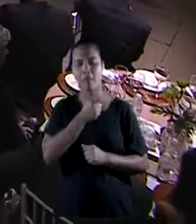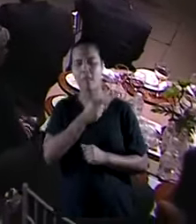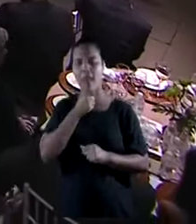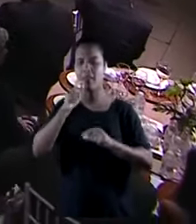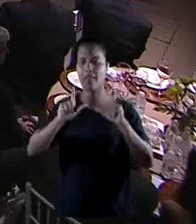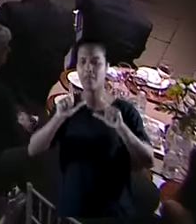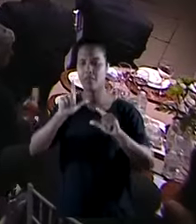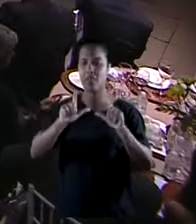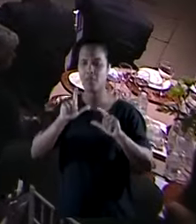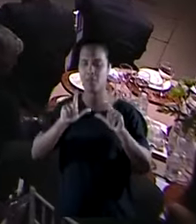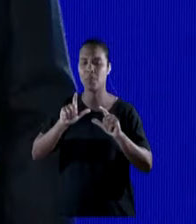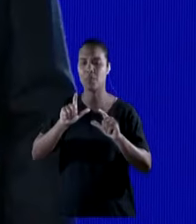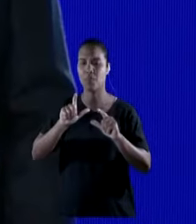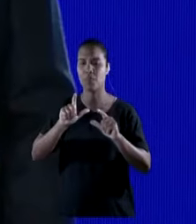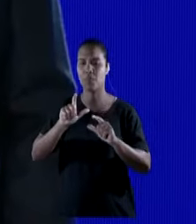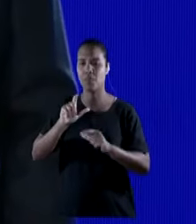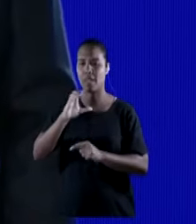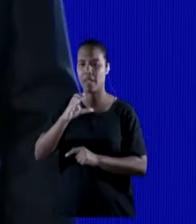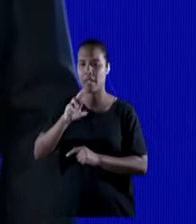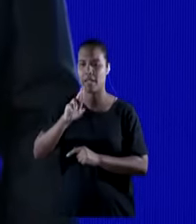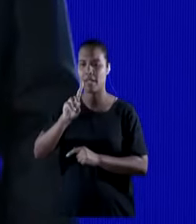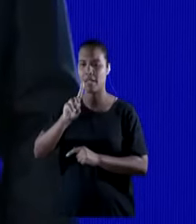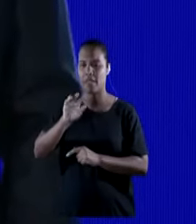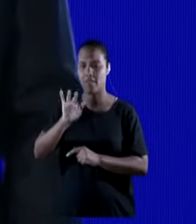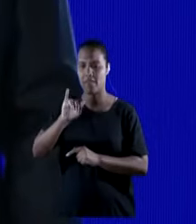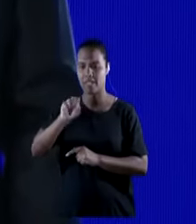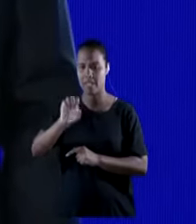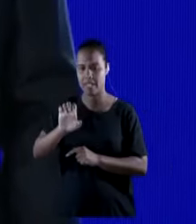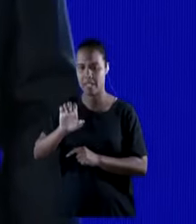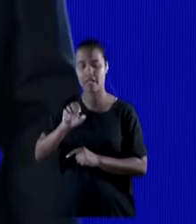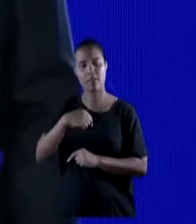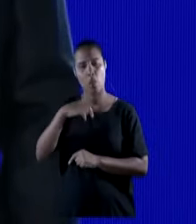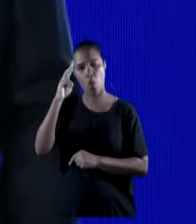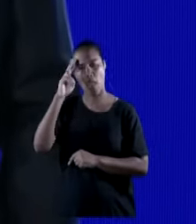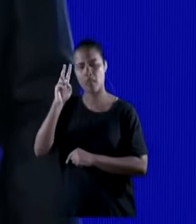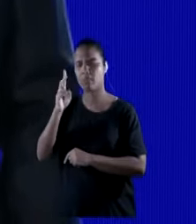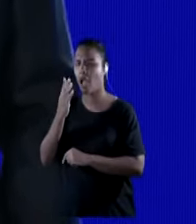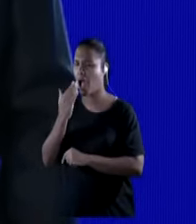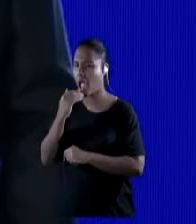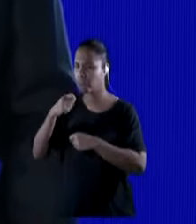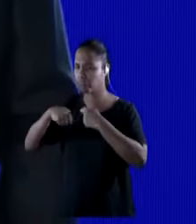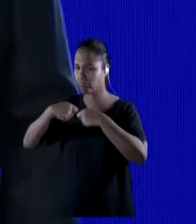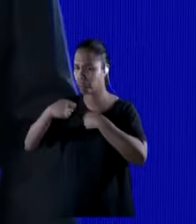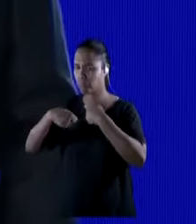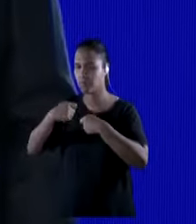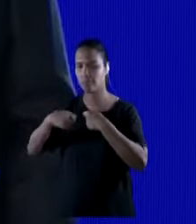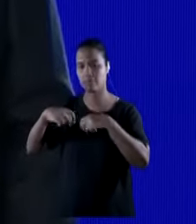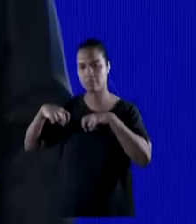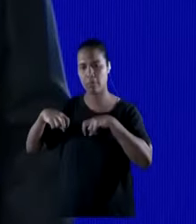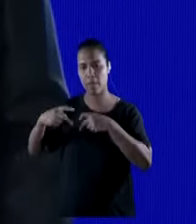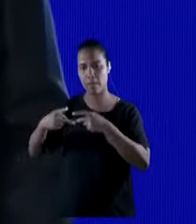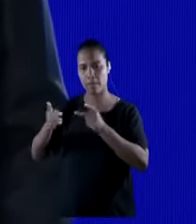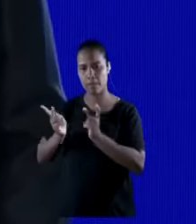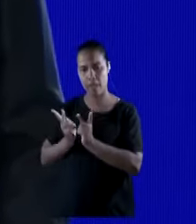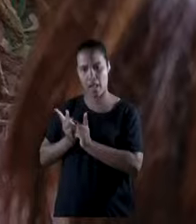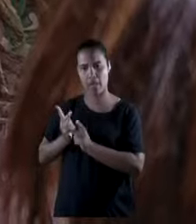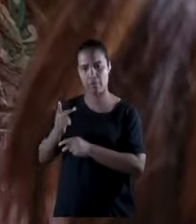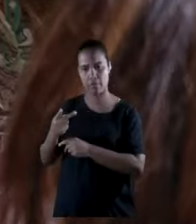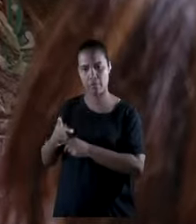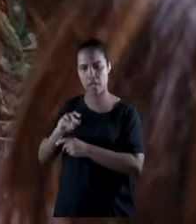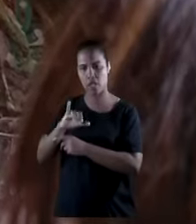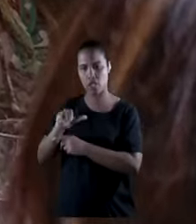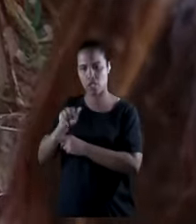Crefisa. Eu jantei com o senhor Lamacchia, não sei se a Leila estava naquele dia, numa pizzaria aqui nos